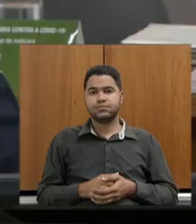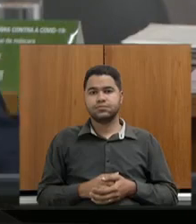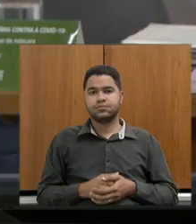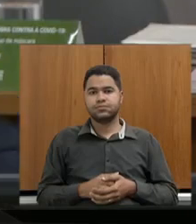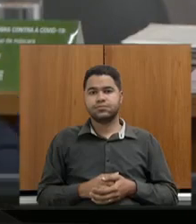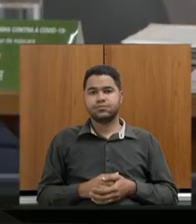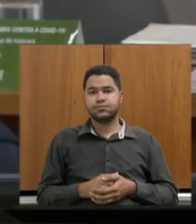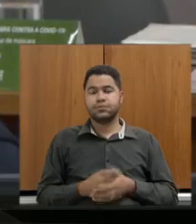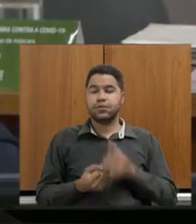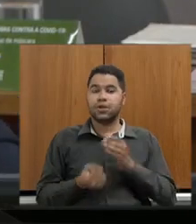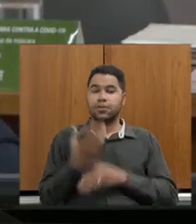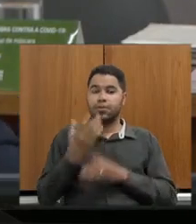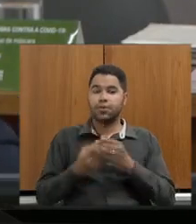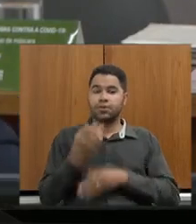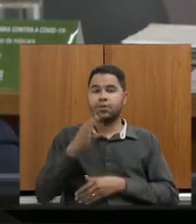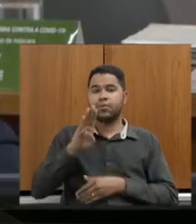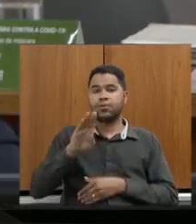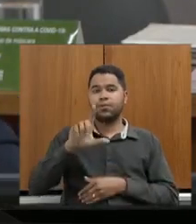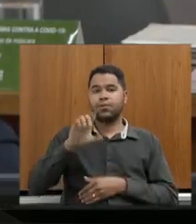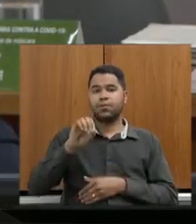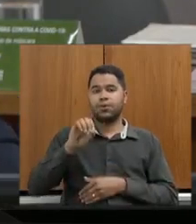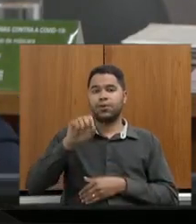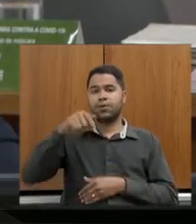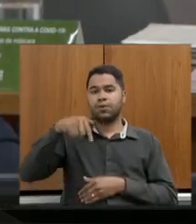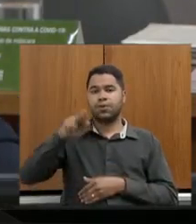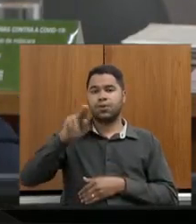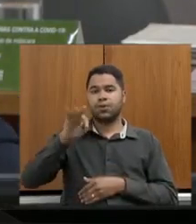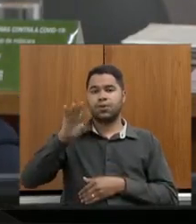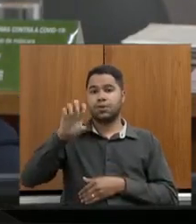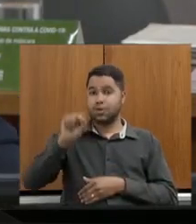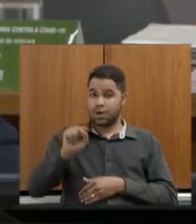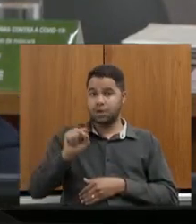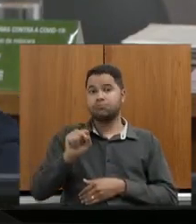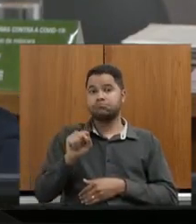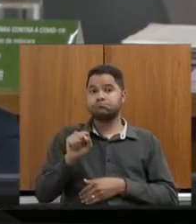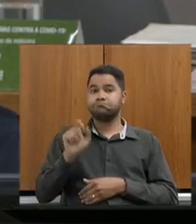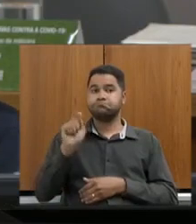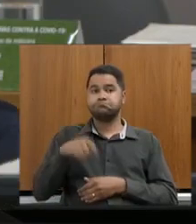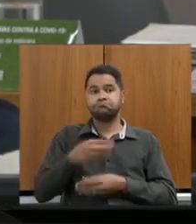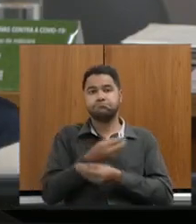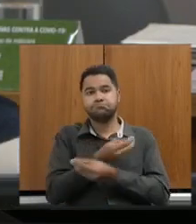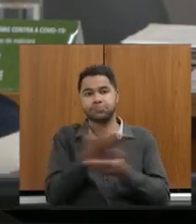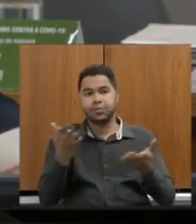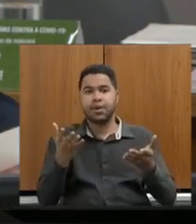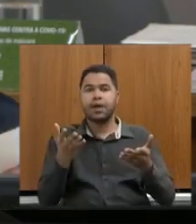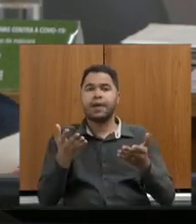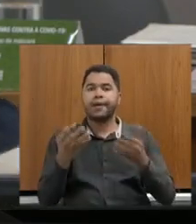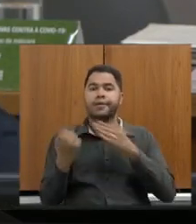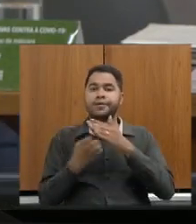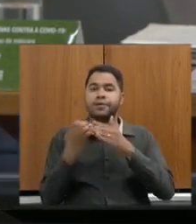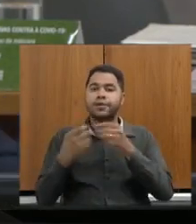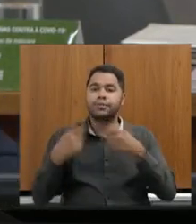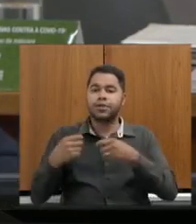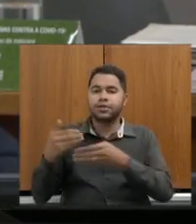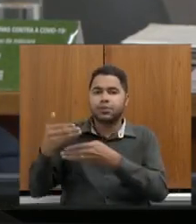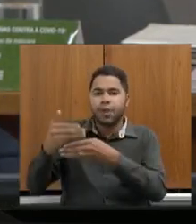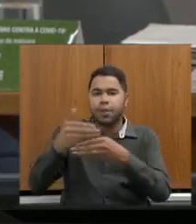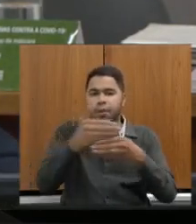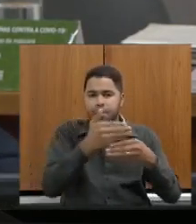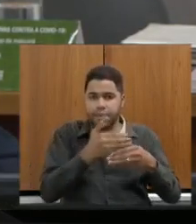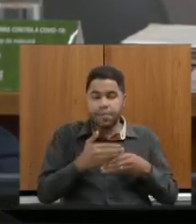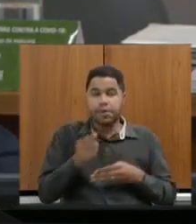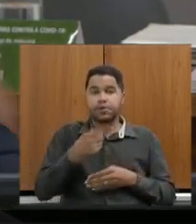a produção de bloquetes para que possam que possam ser entregue às prefeituras que tiverem necessidade disso